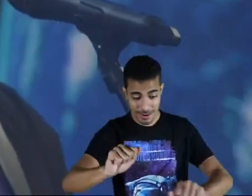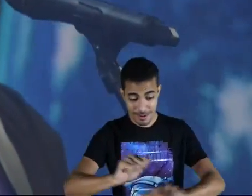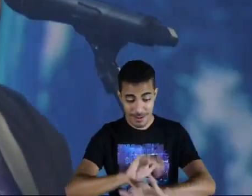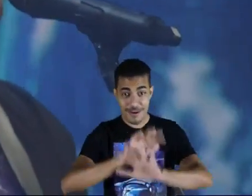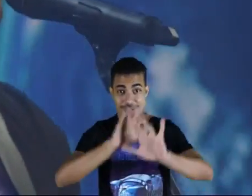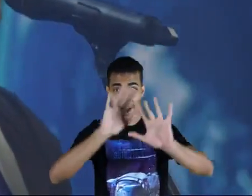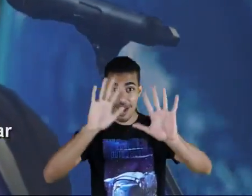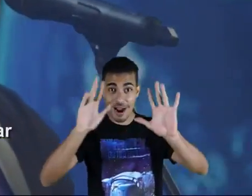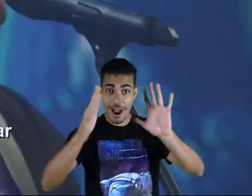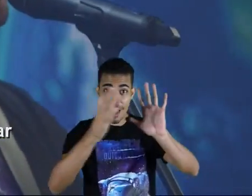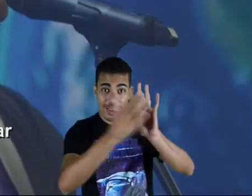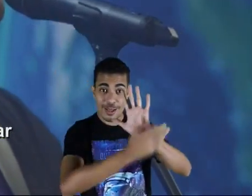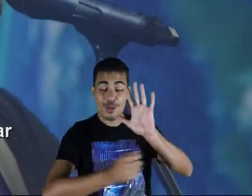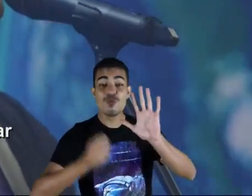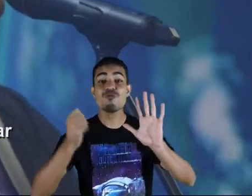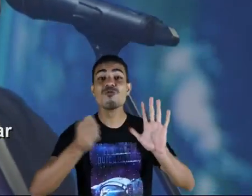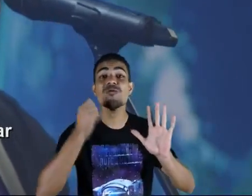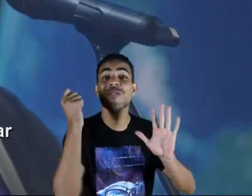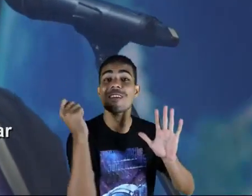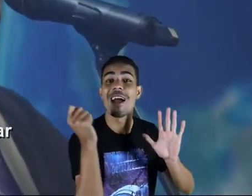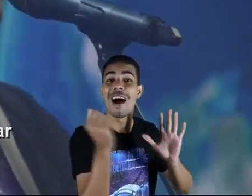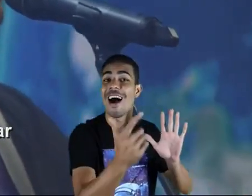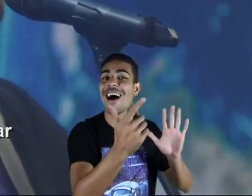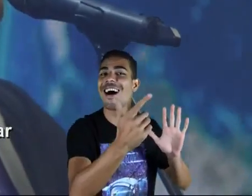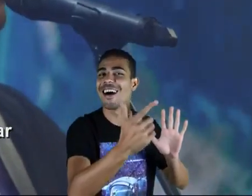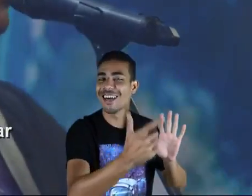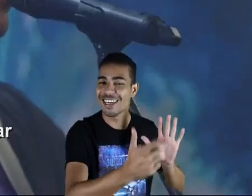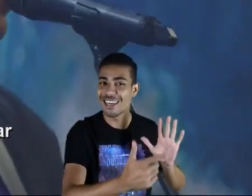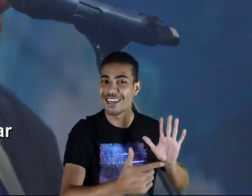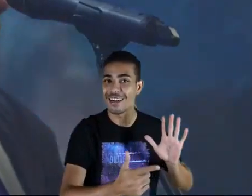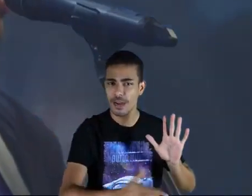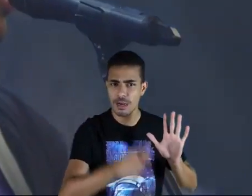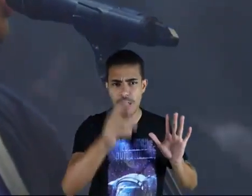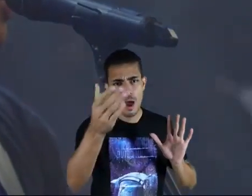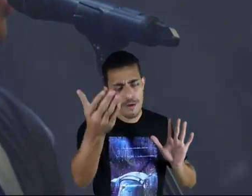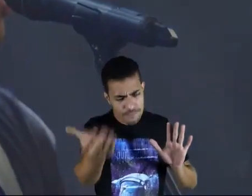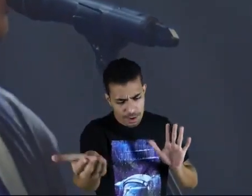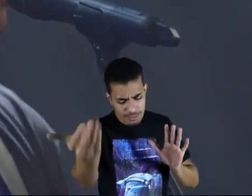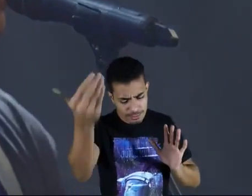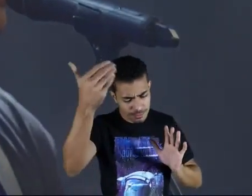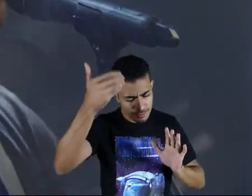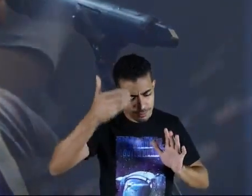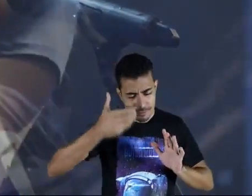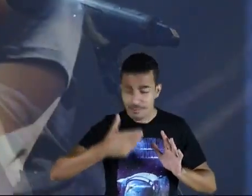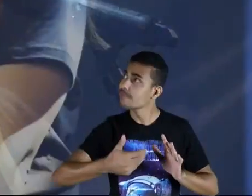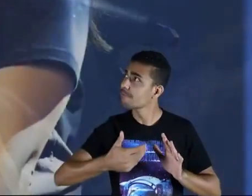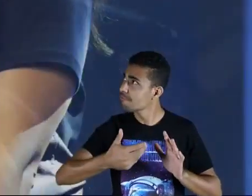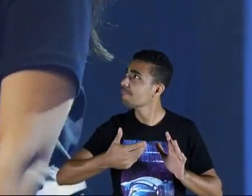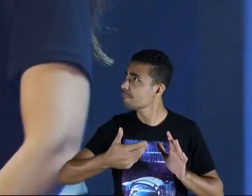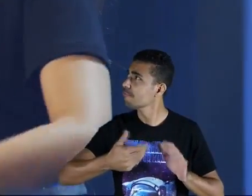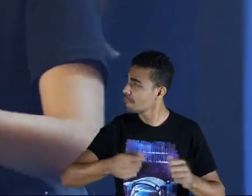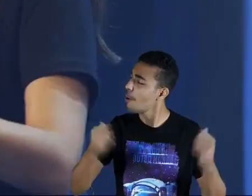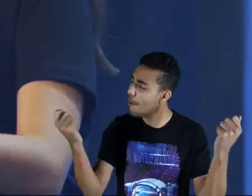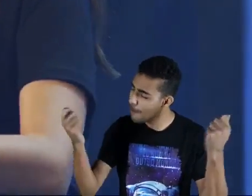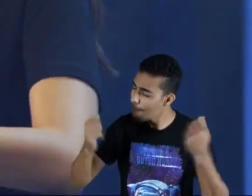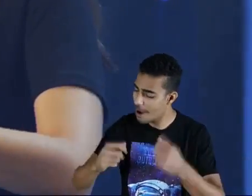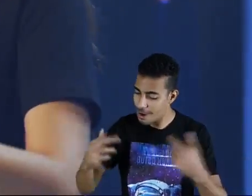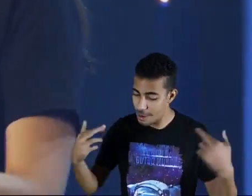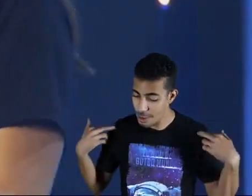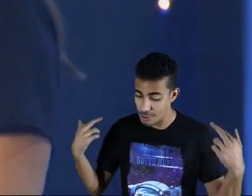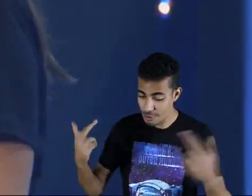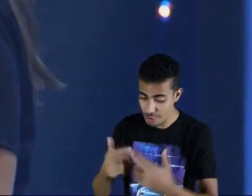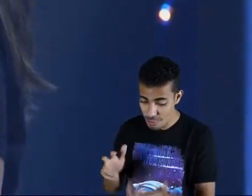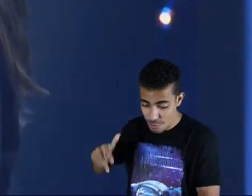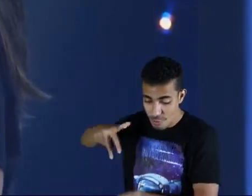Glória, glória, aleluia. Vem e reina neste lugar.